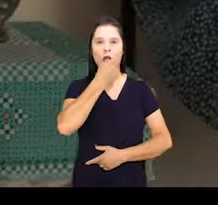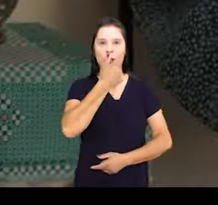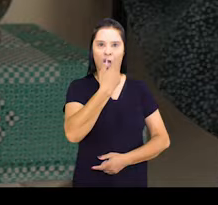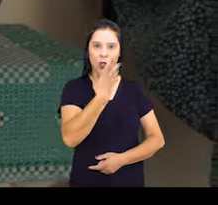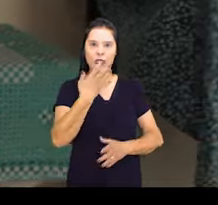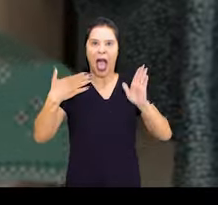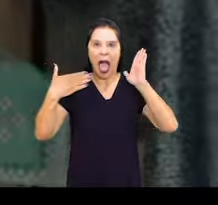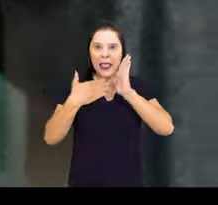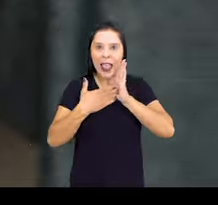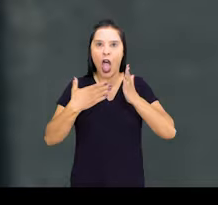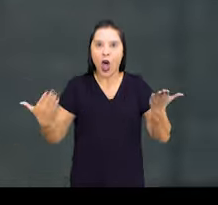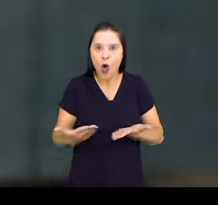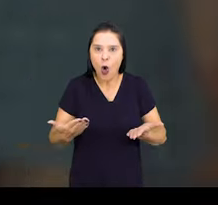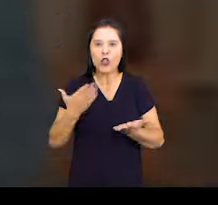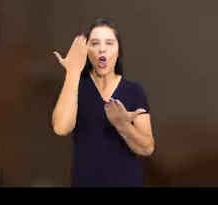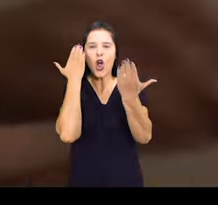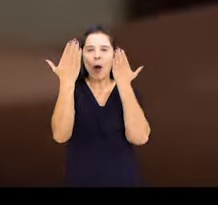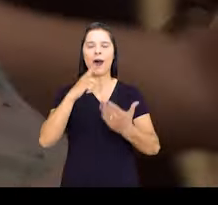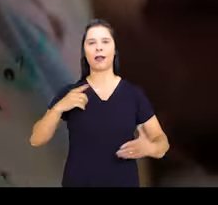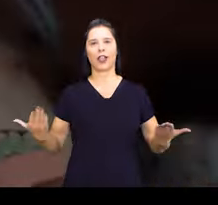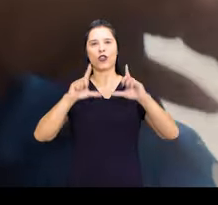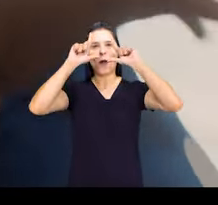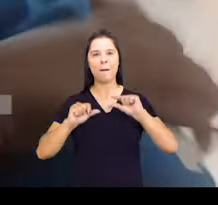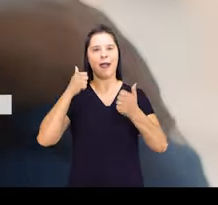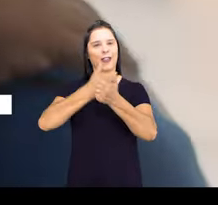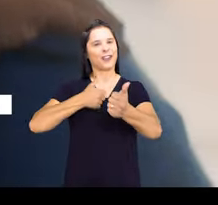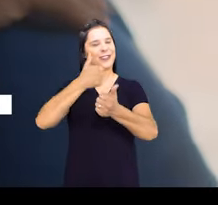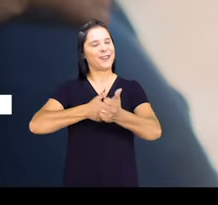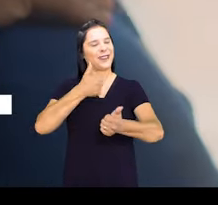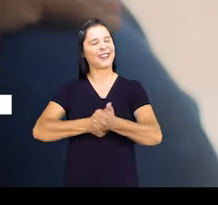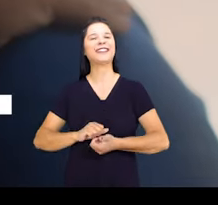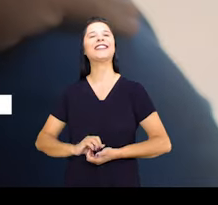Menor taxa de desemprego desde 2014.